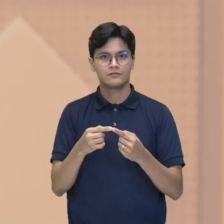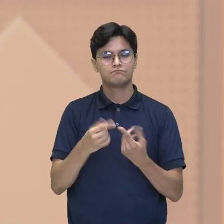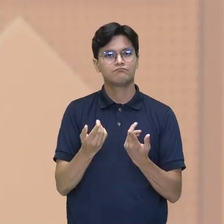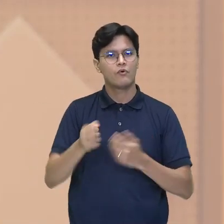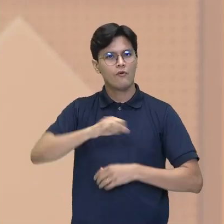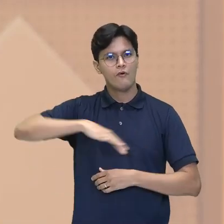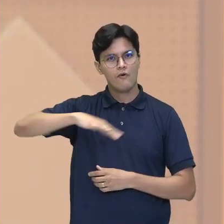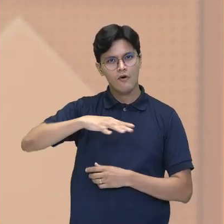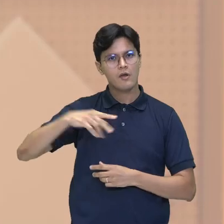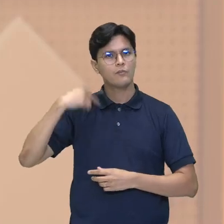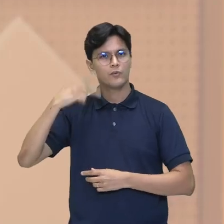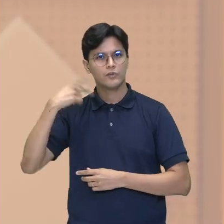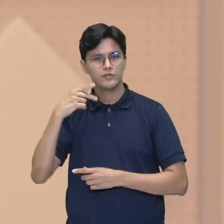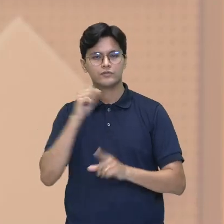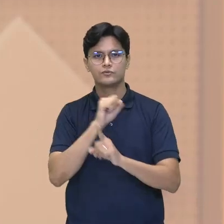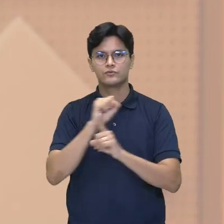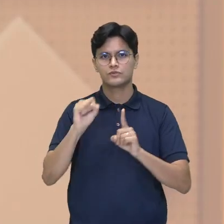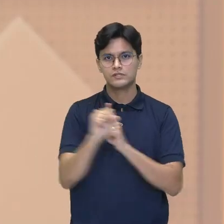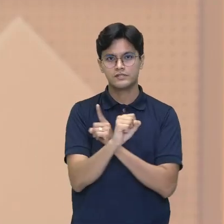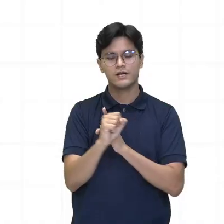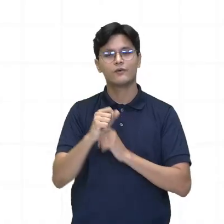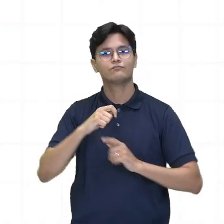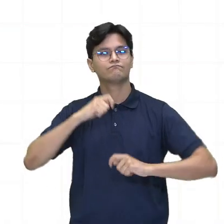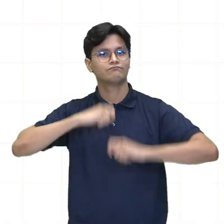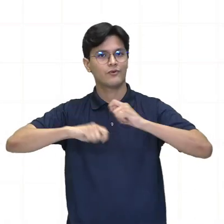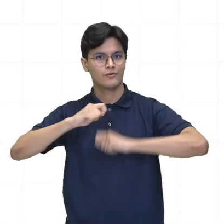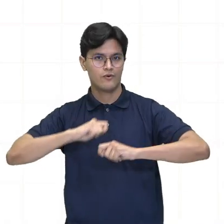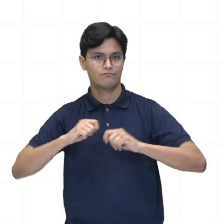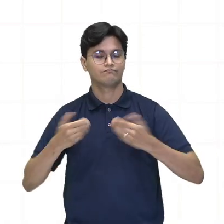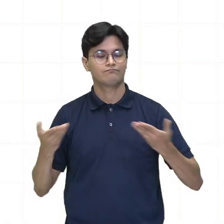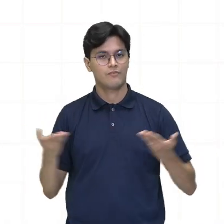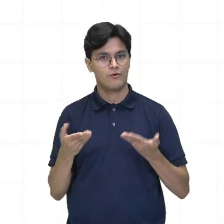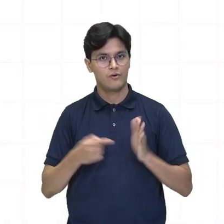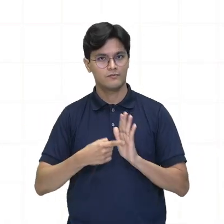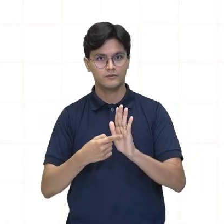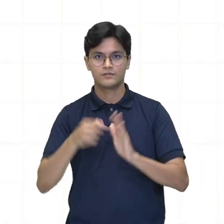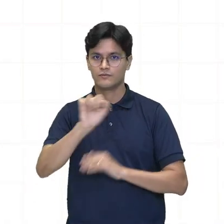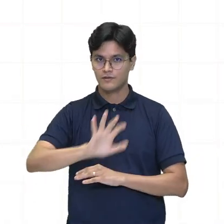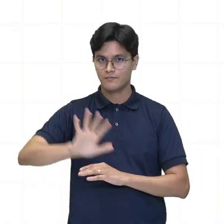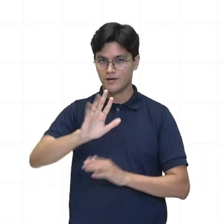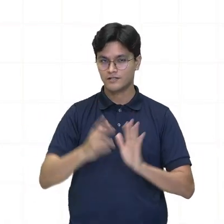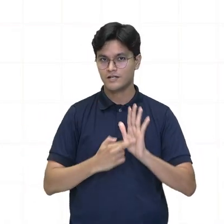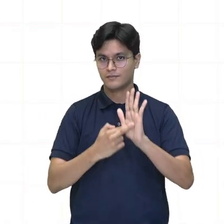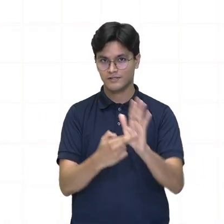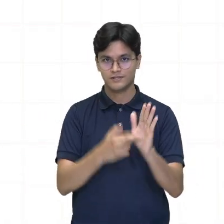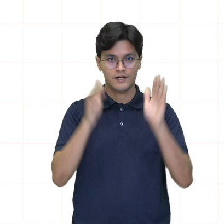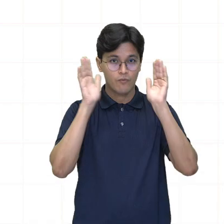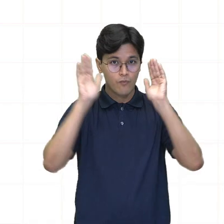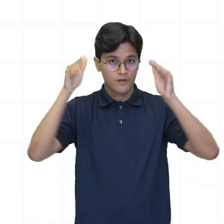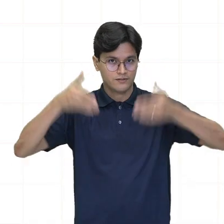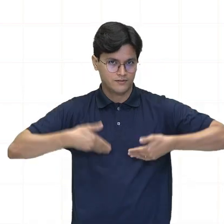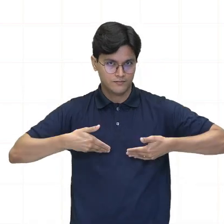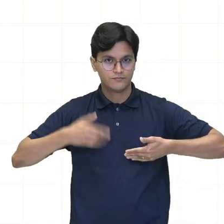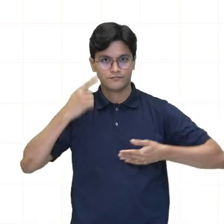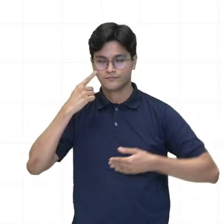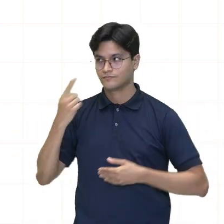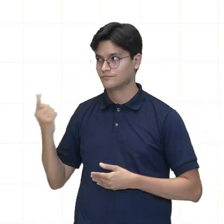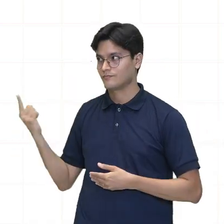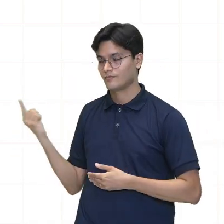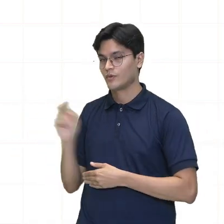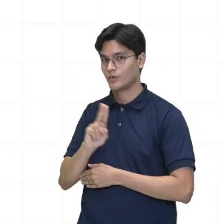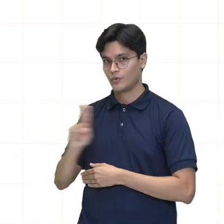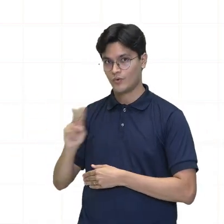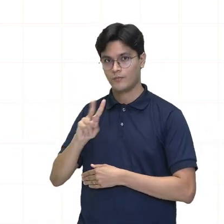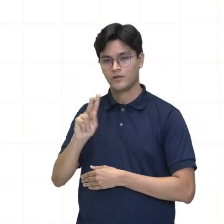certo? Continuando, trouxemos agora uma imagem que representa o antropocentrismo, que é o homem vitruviano de Leonardo